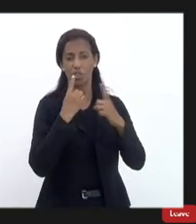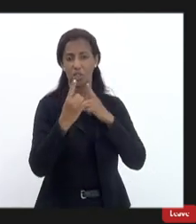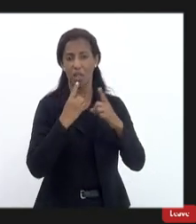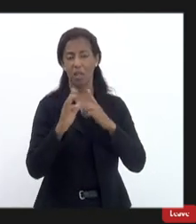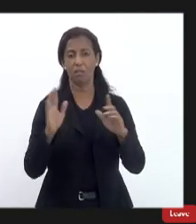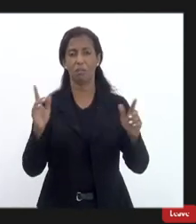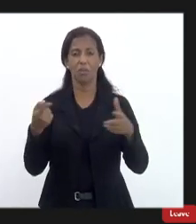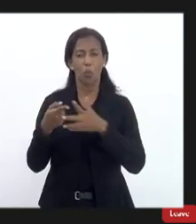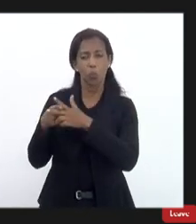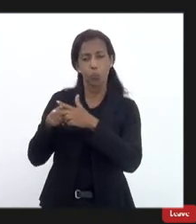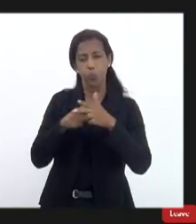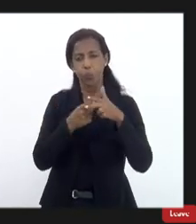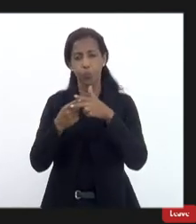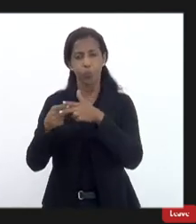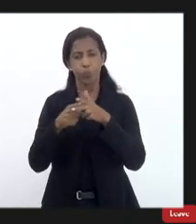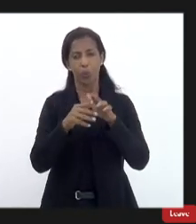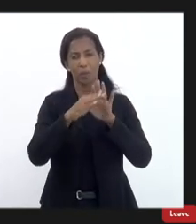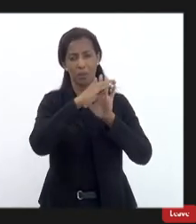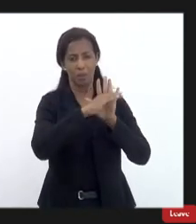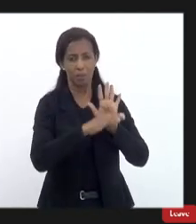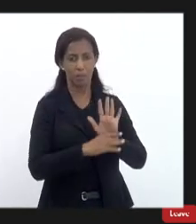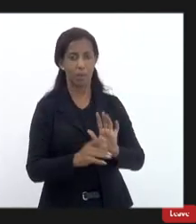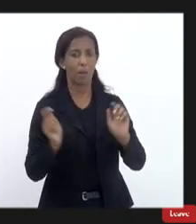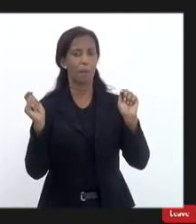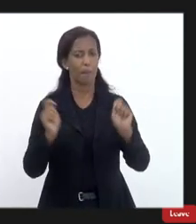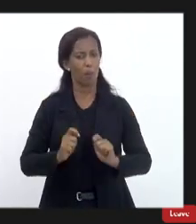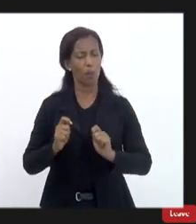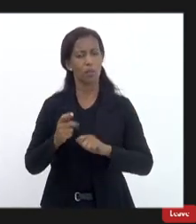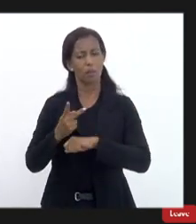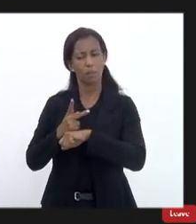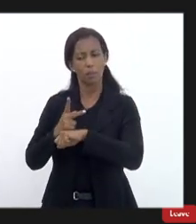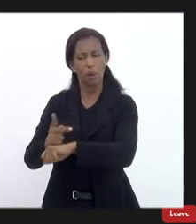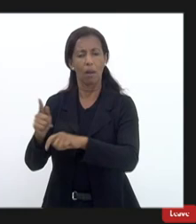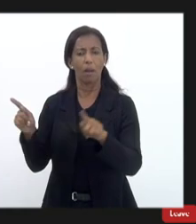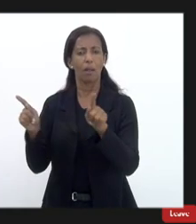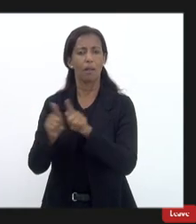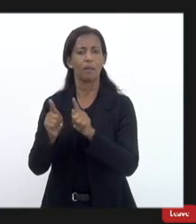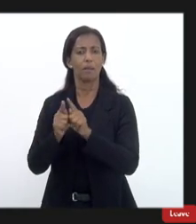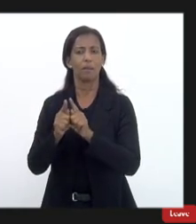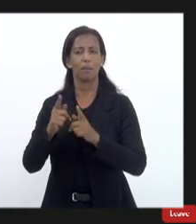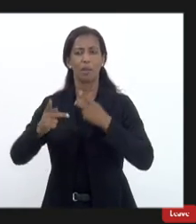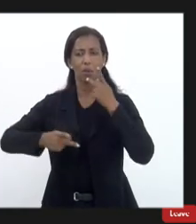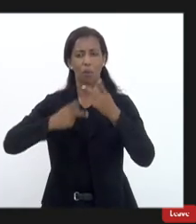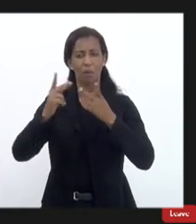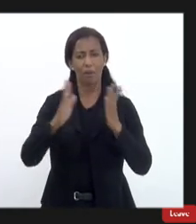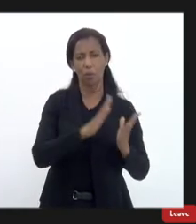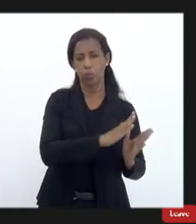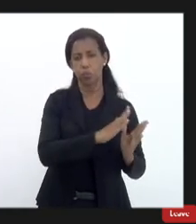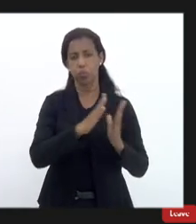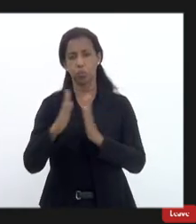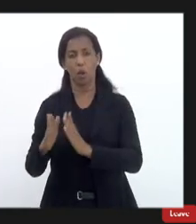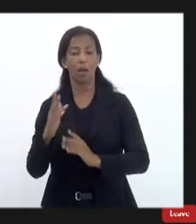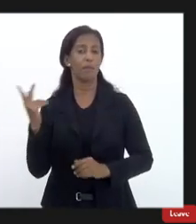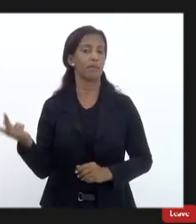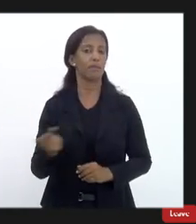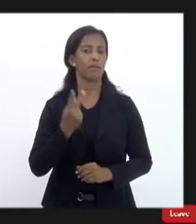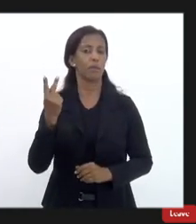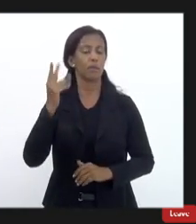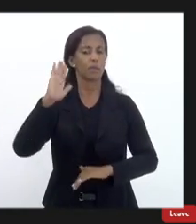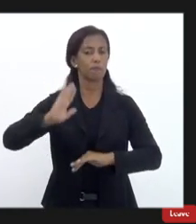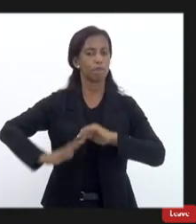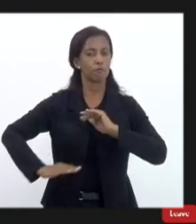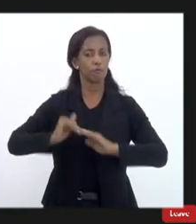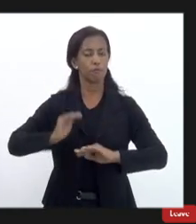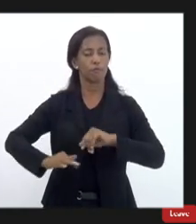possa ajustar esses protocolos, para que a gente possa buscar também uma fala minha que vem sendo recorrente, a valorização dos profissionais